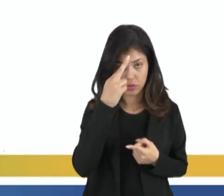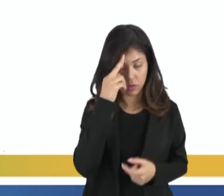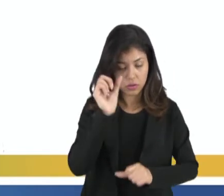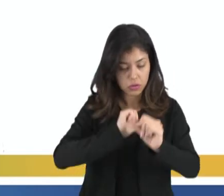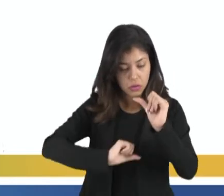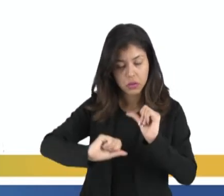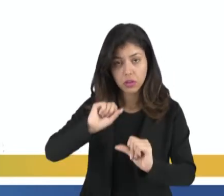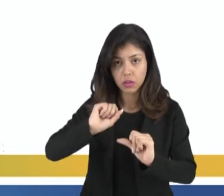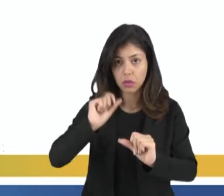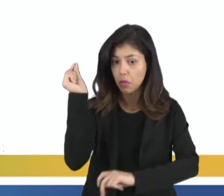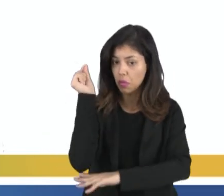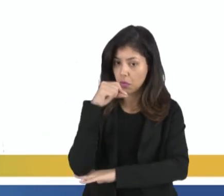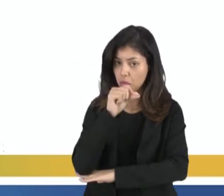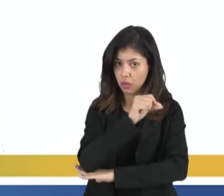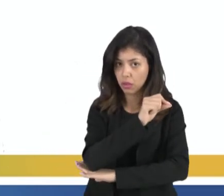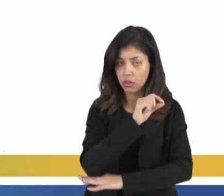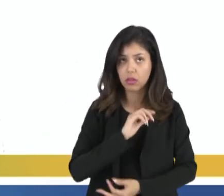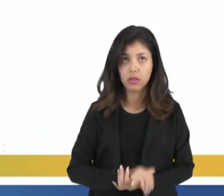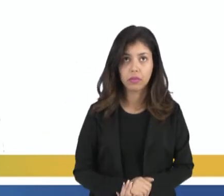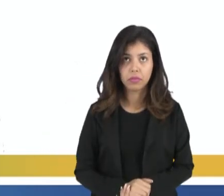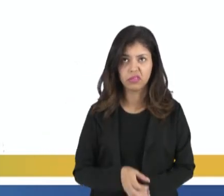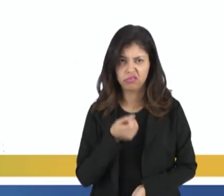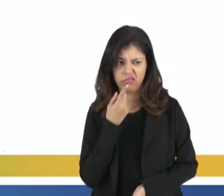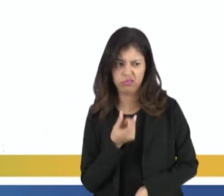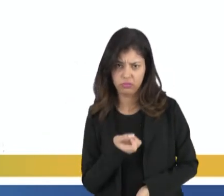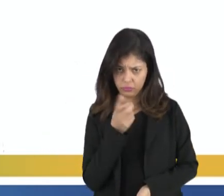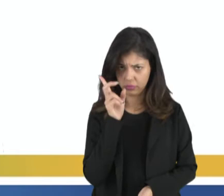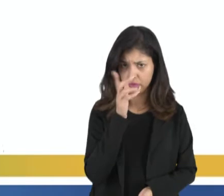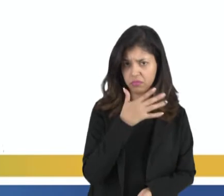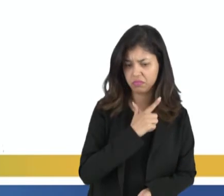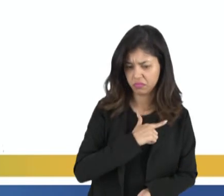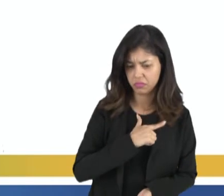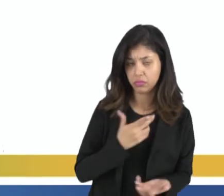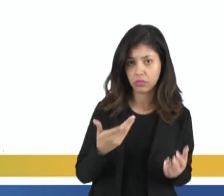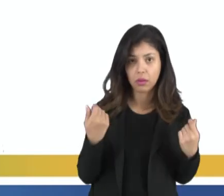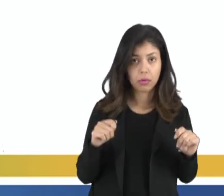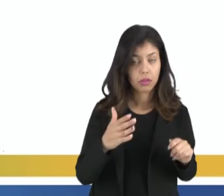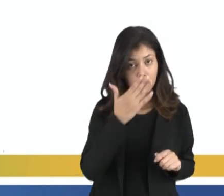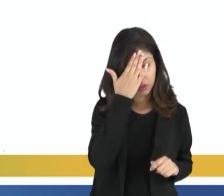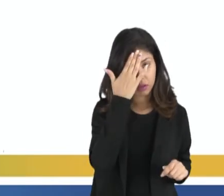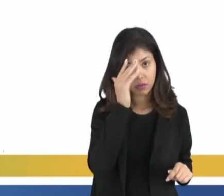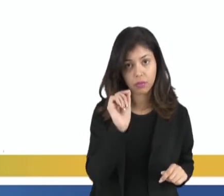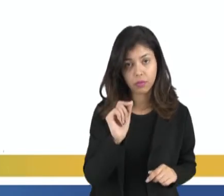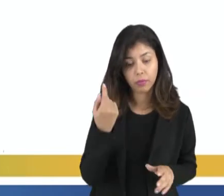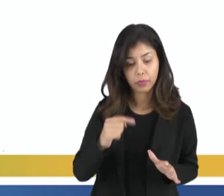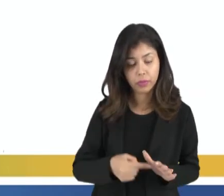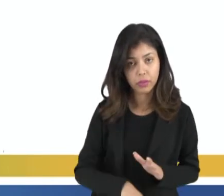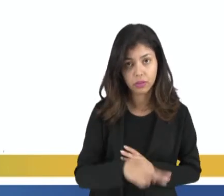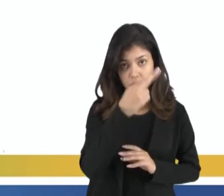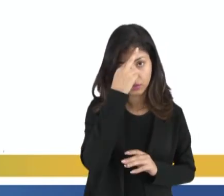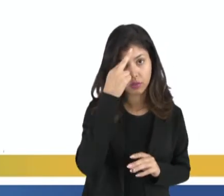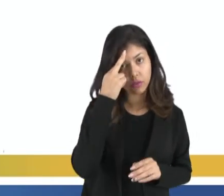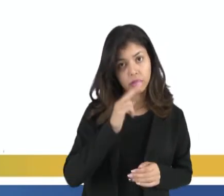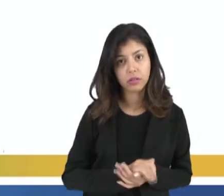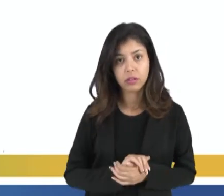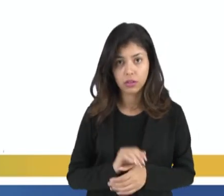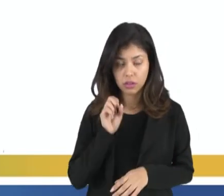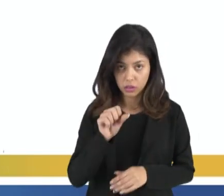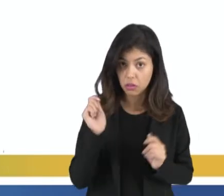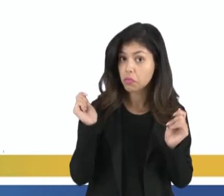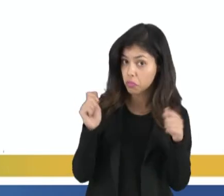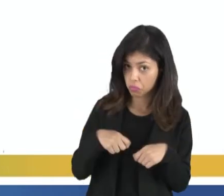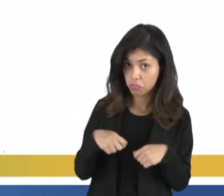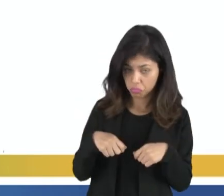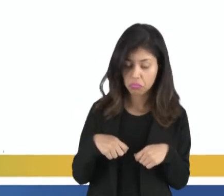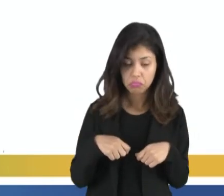se transformou em um inseto horroroso ali, feio, né? E você precisa entender que dentro das histórias isso é